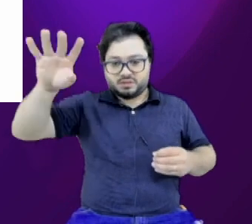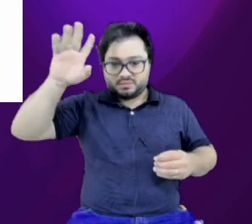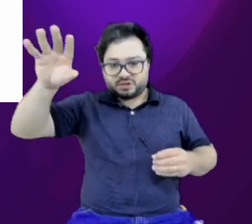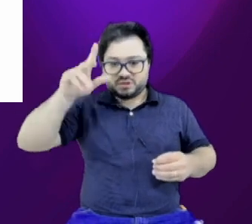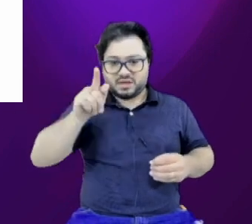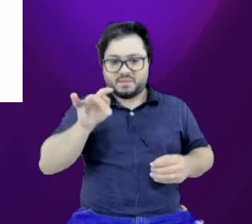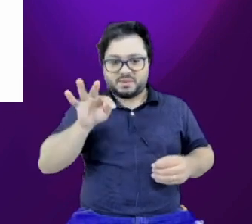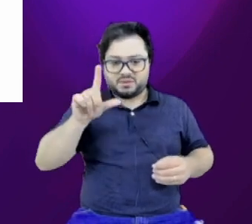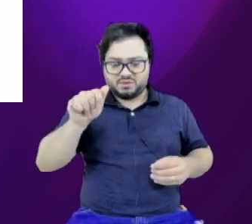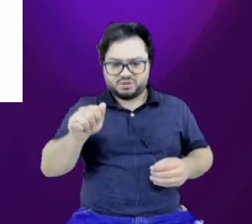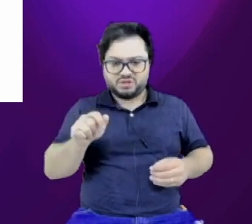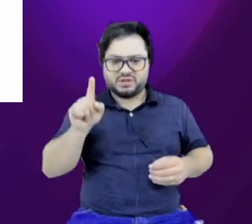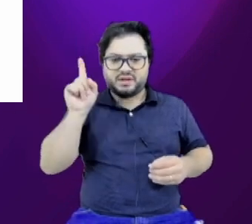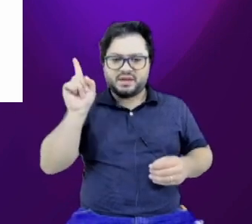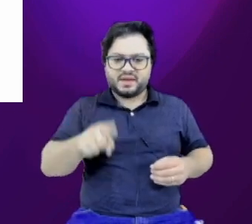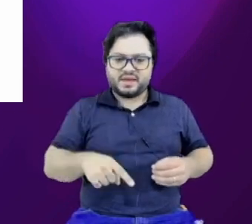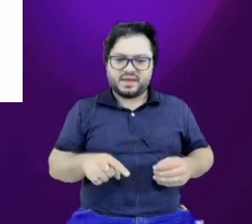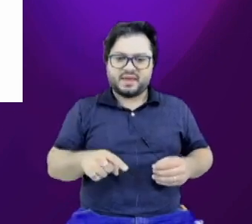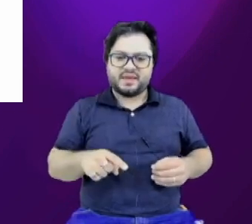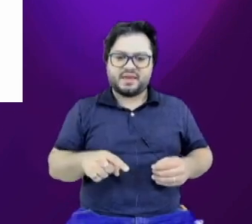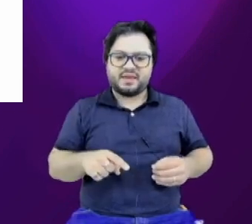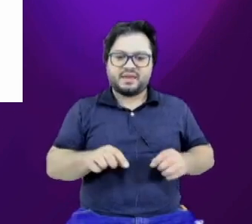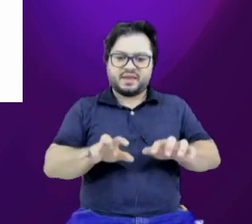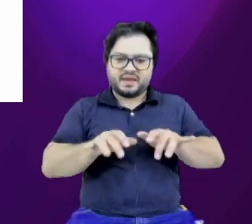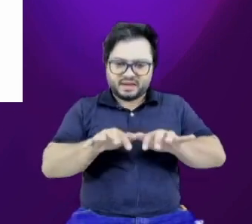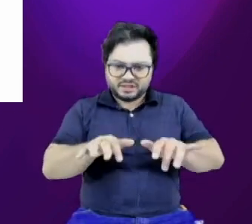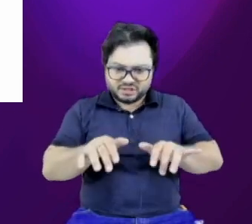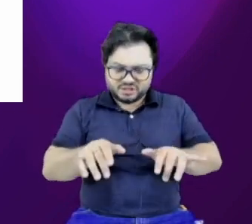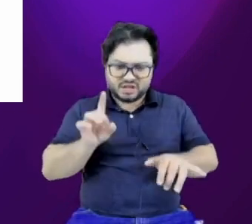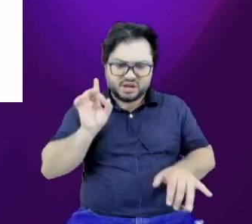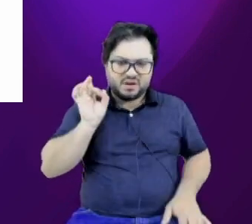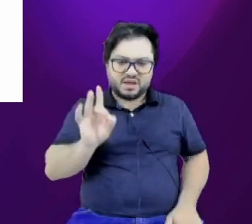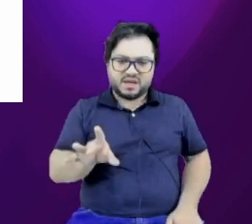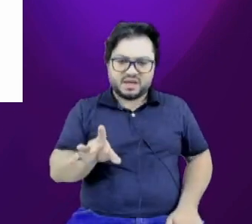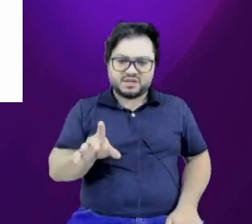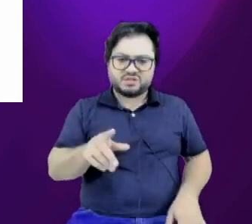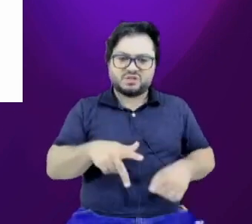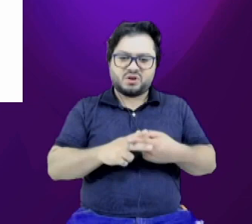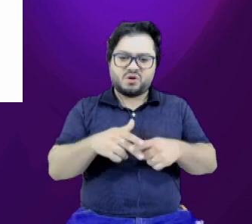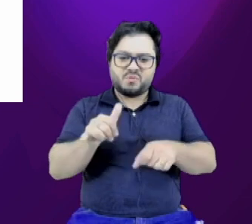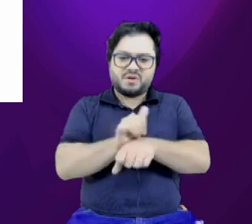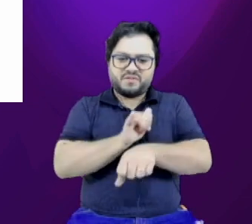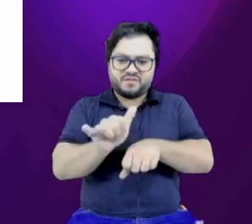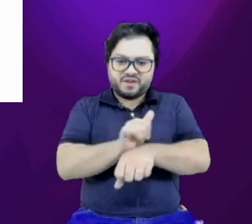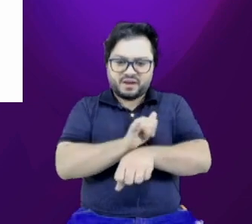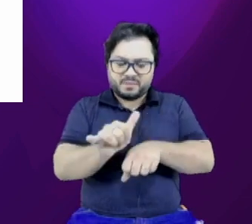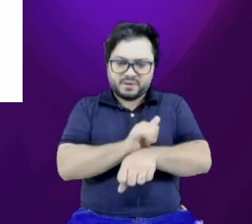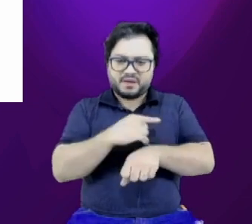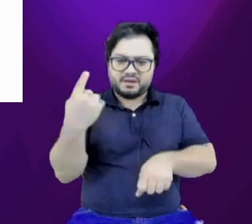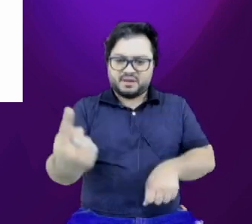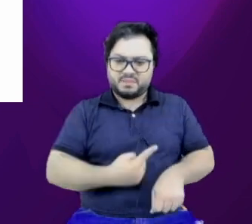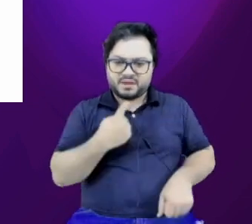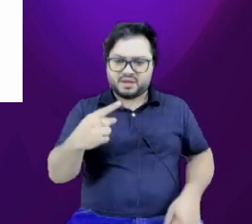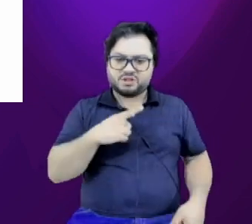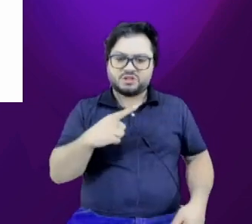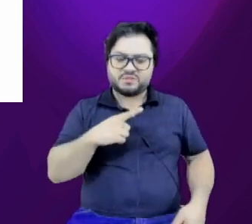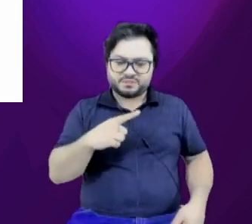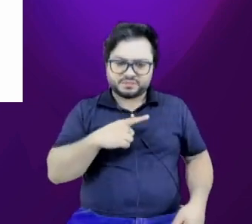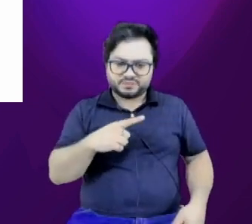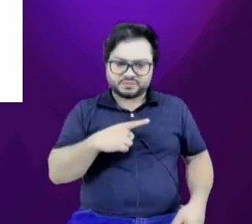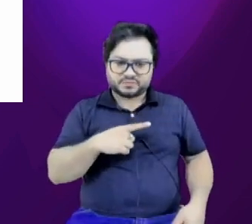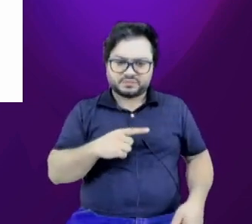patologia, a patologia digital é apenas uma ferramenta para que a gente tenha